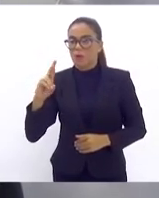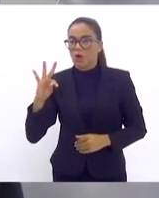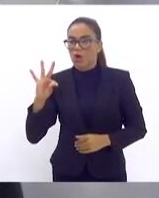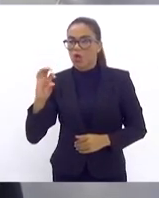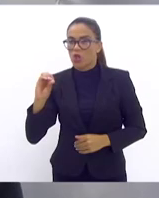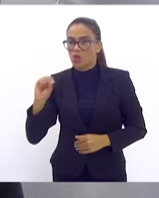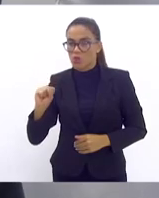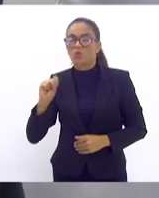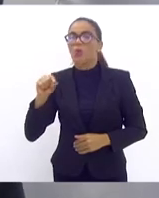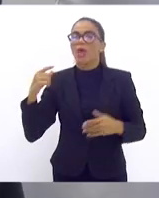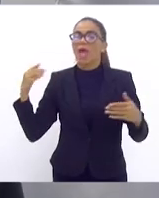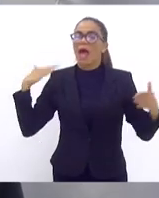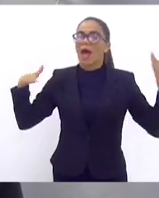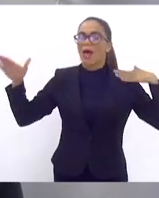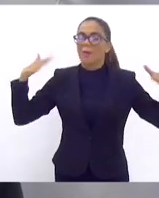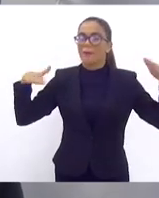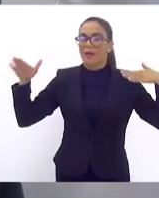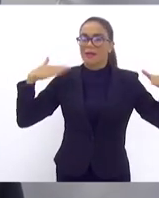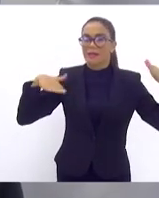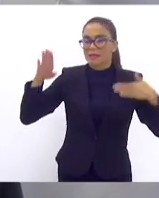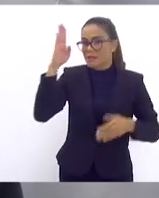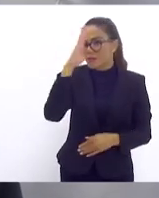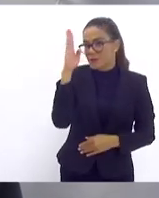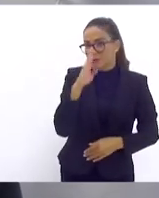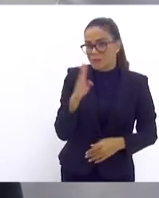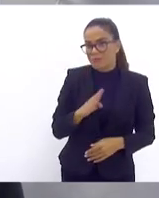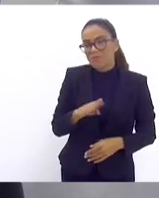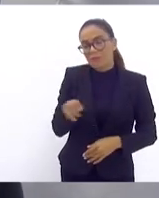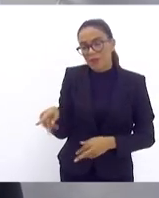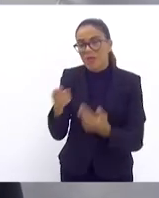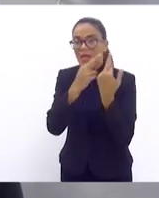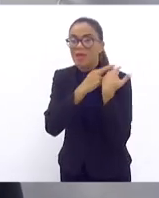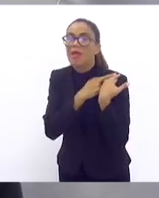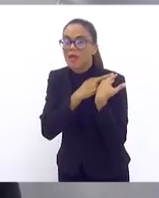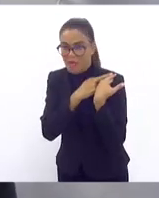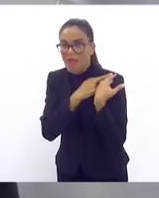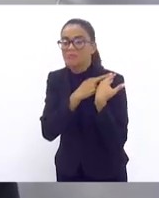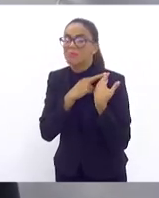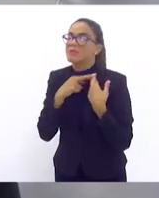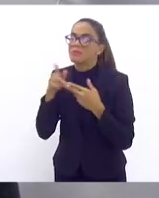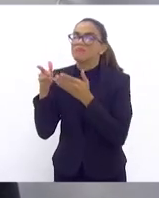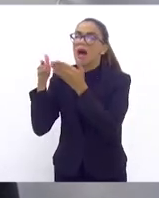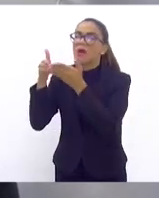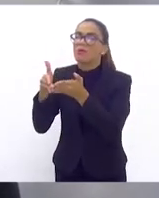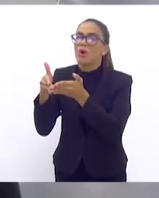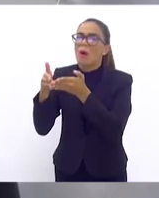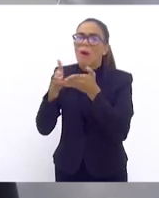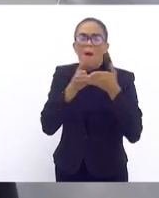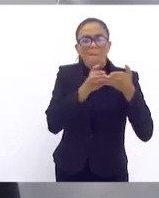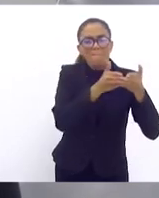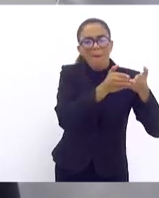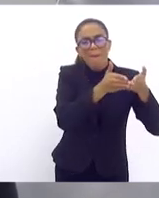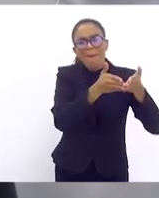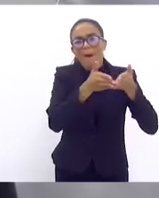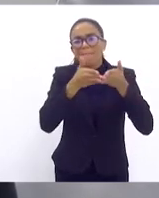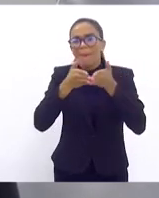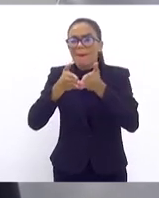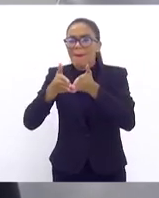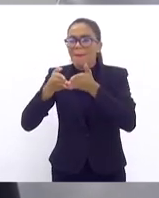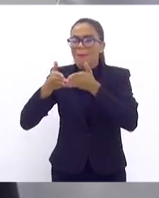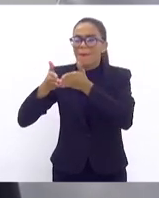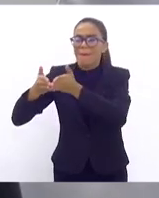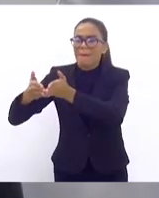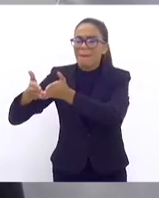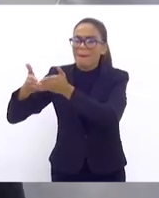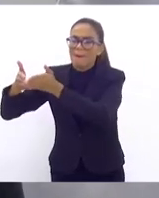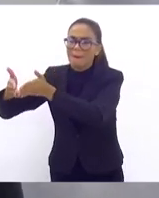estão ali na Bahia, fixadas na Bahia, estacionadas na Baía de Guanabara. Foi um tema até no nosso grupo, por ocasião